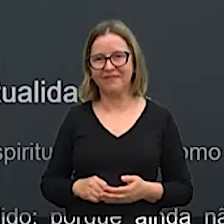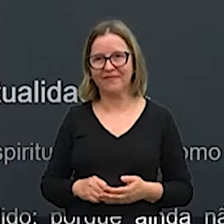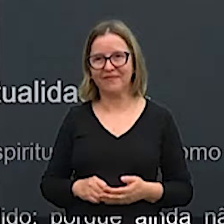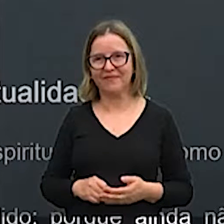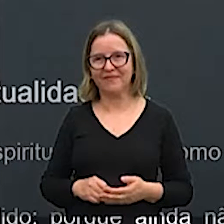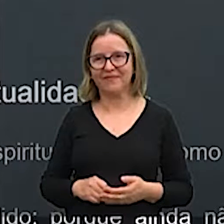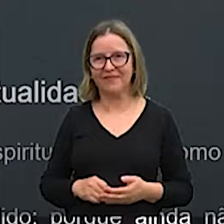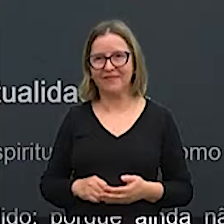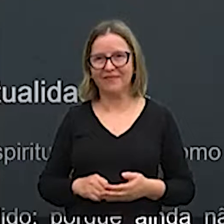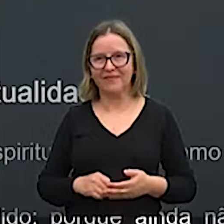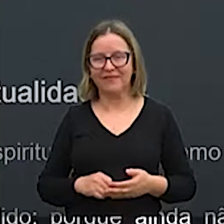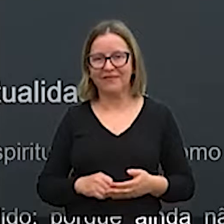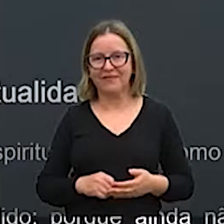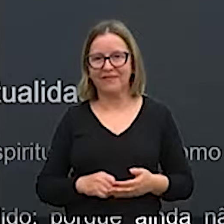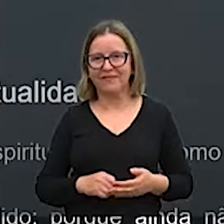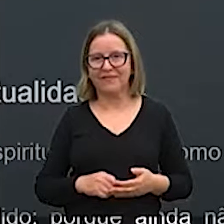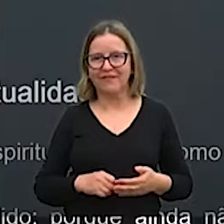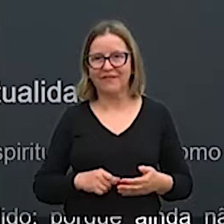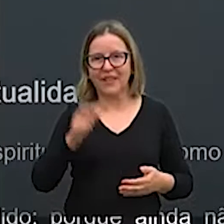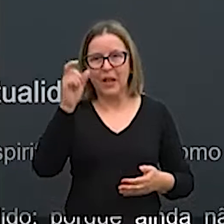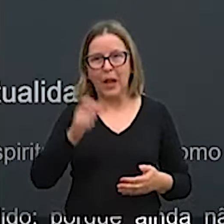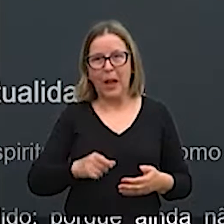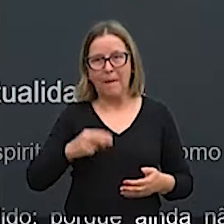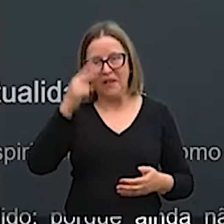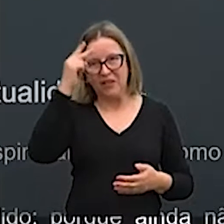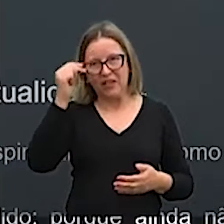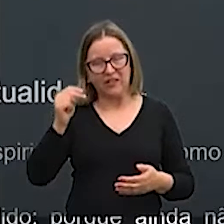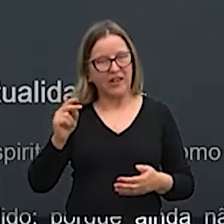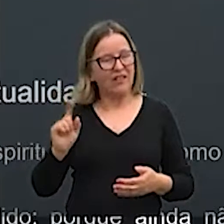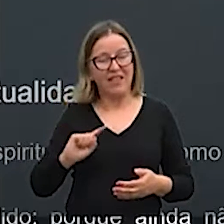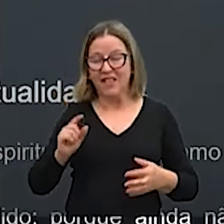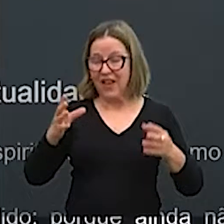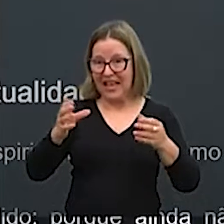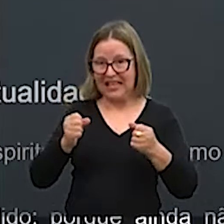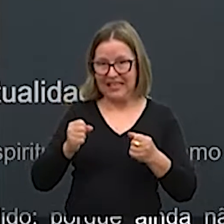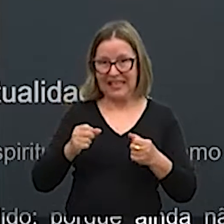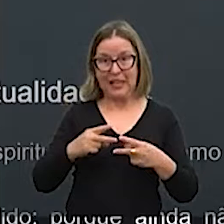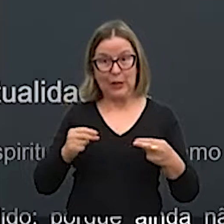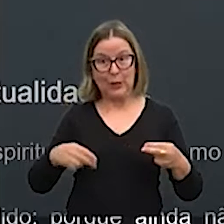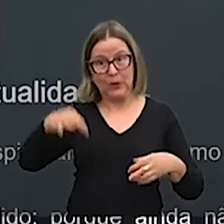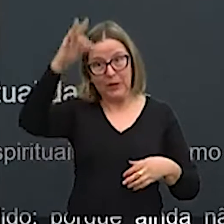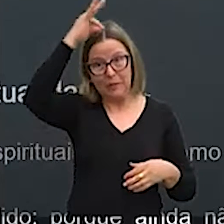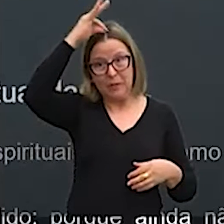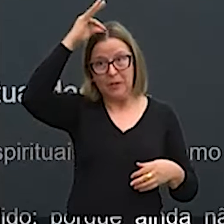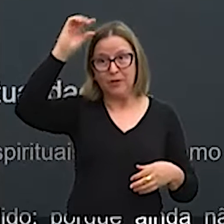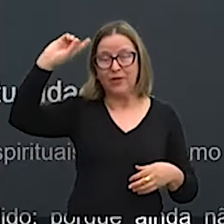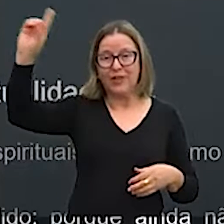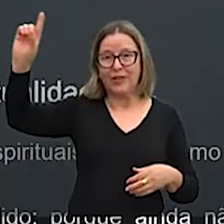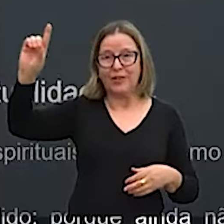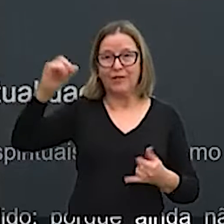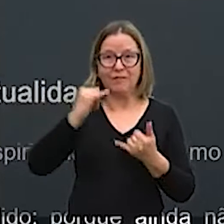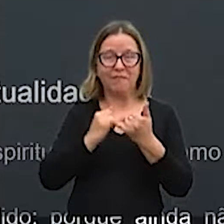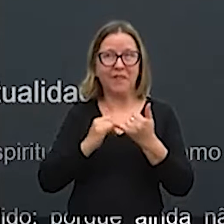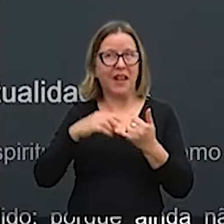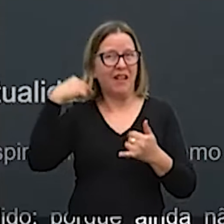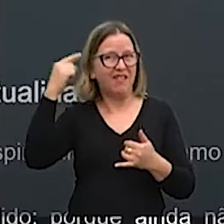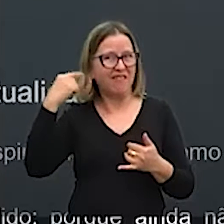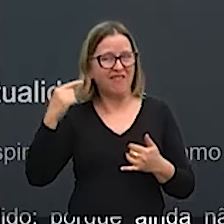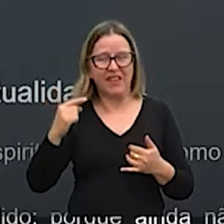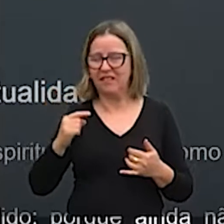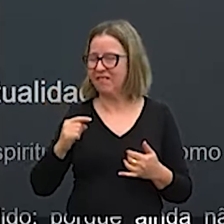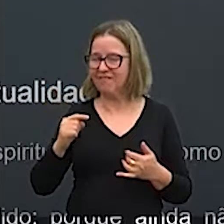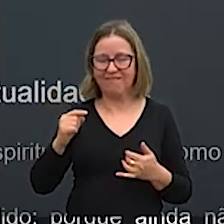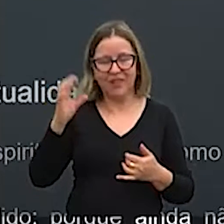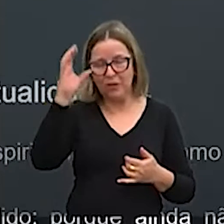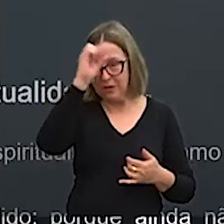o homem natural não aceita as coisas do Espírito de Deus, porque lhe são loucura, e não pode entendê-las,